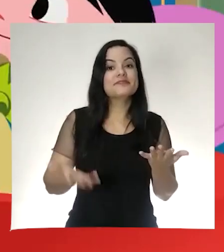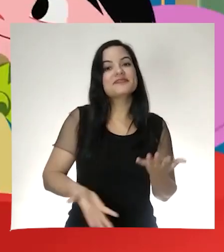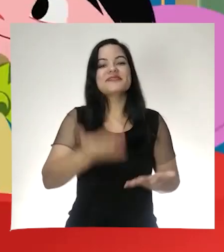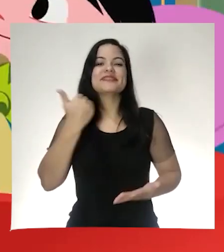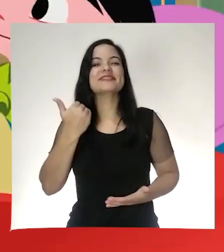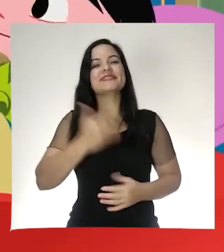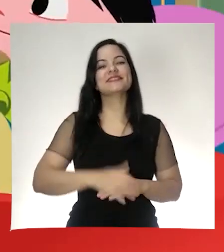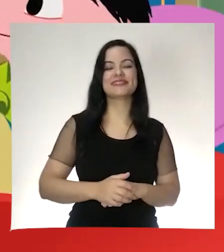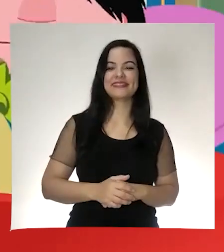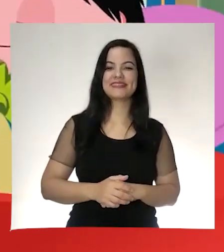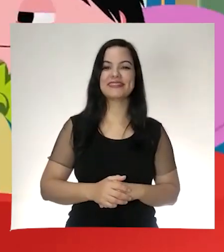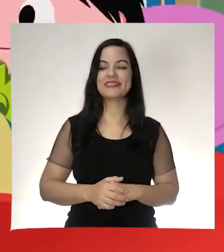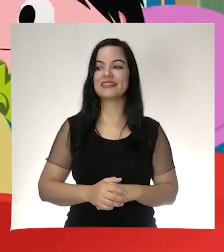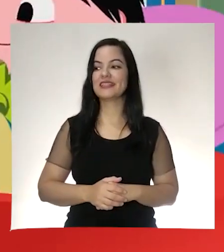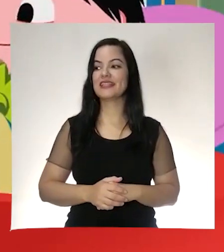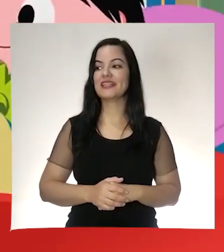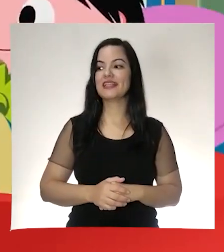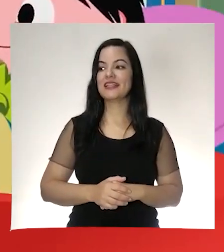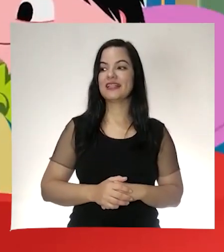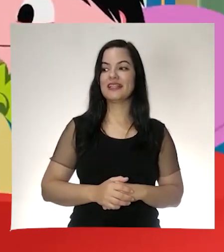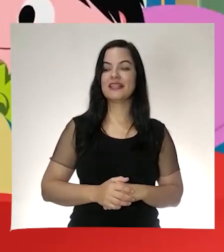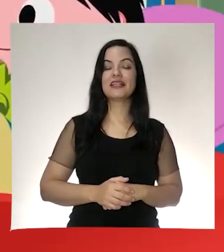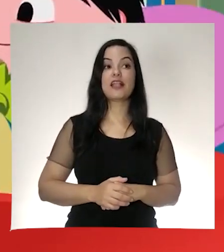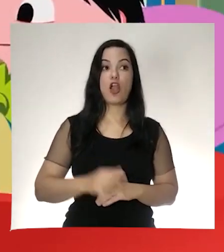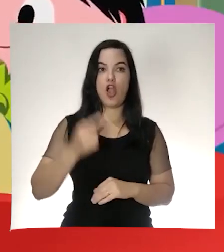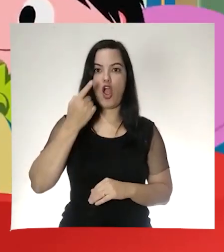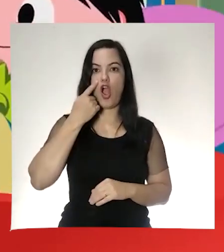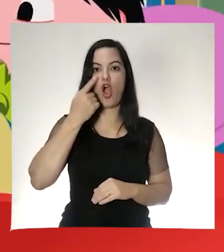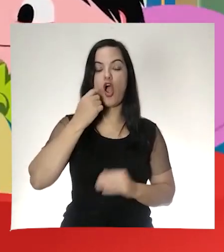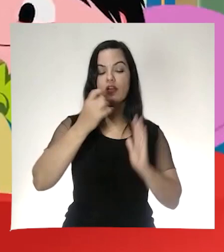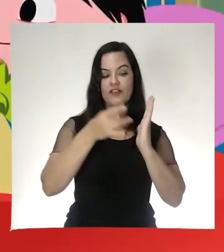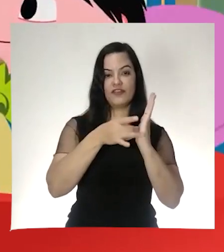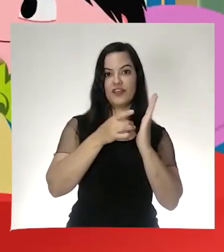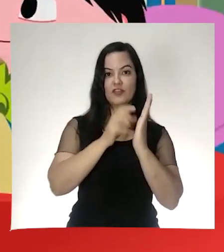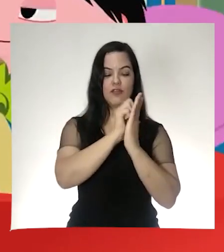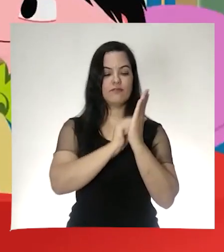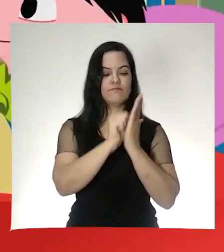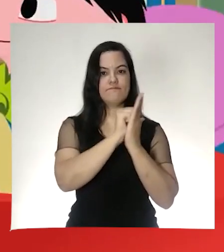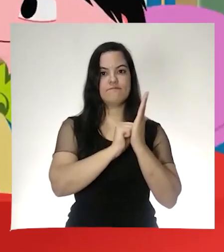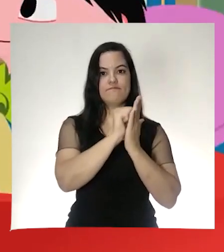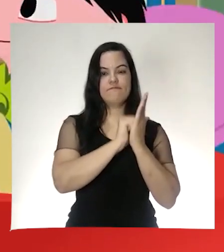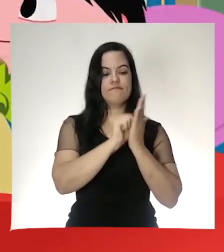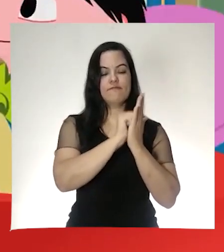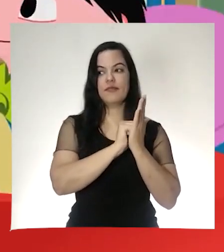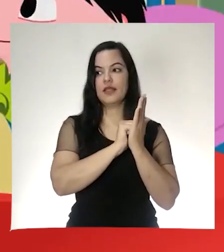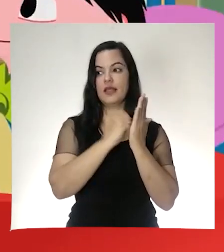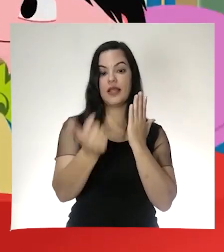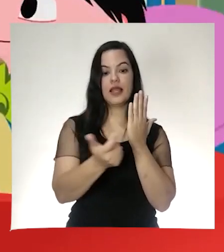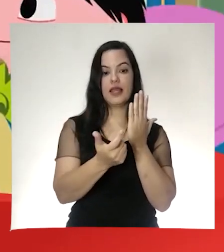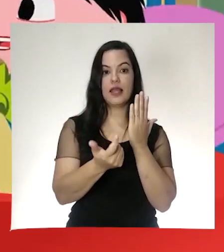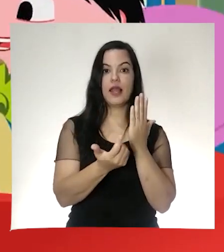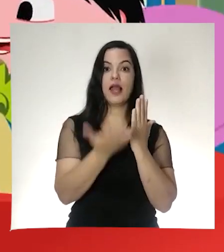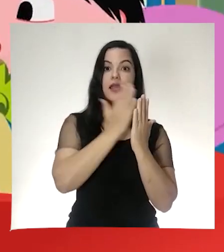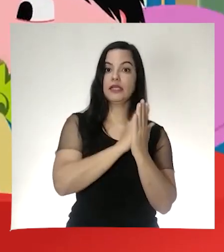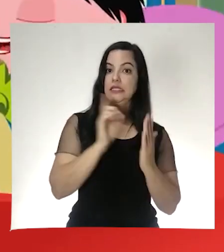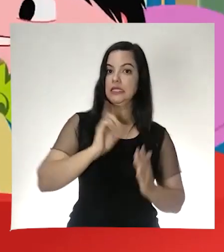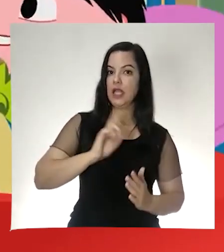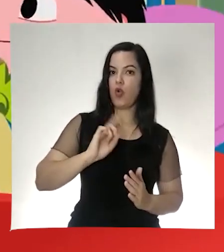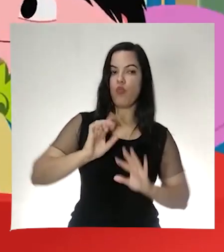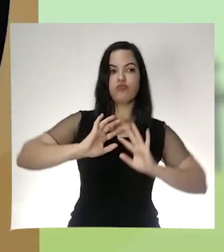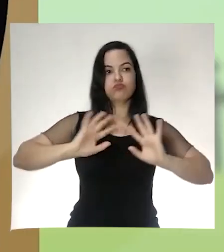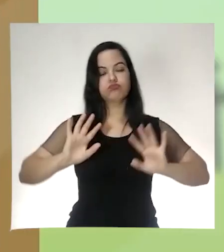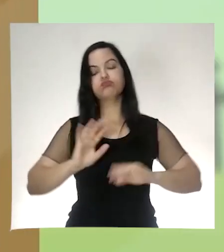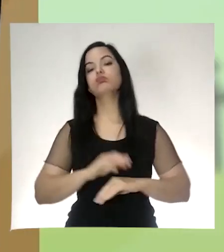Então, vamos lá. Vou passar sabão desse lado aqui do vidro. E desse outro, não. E